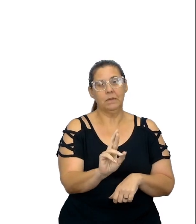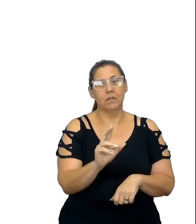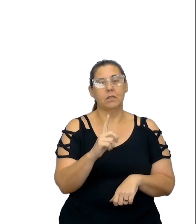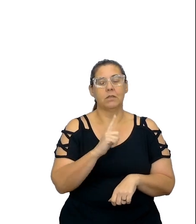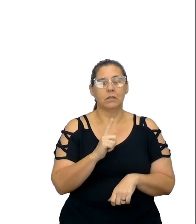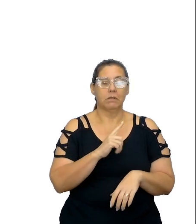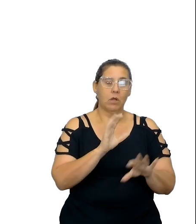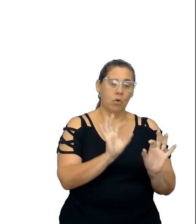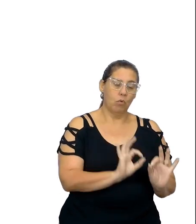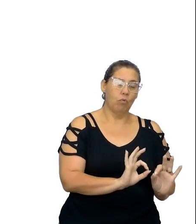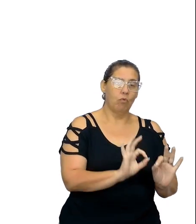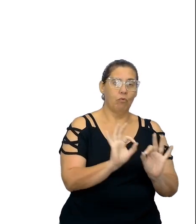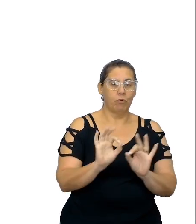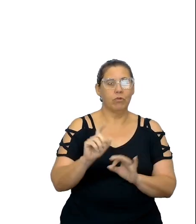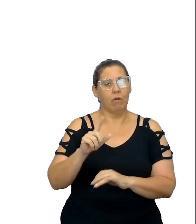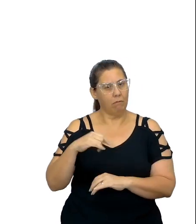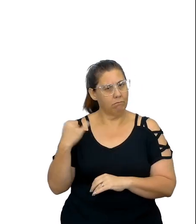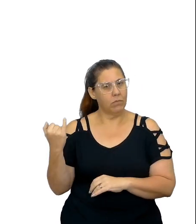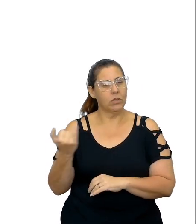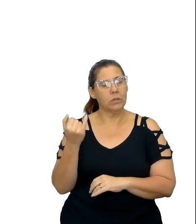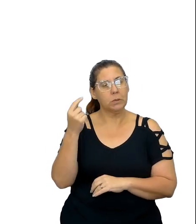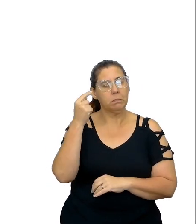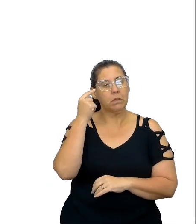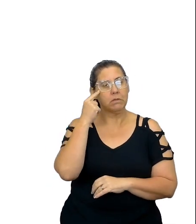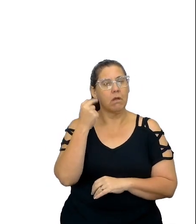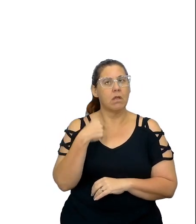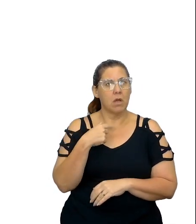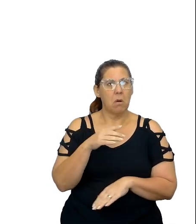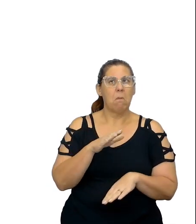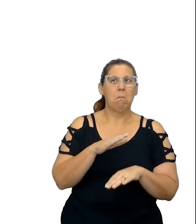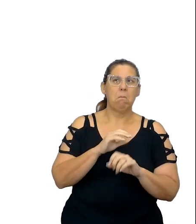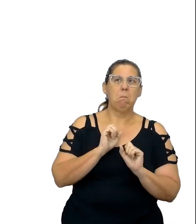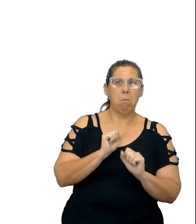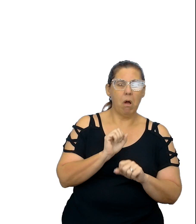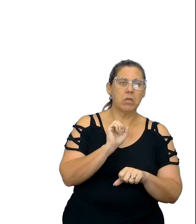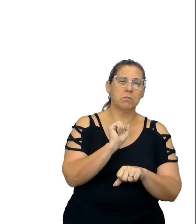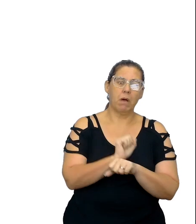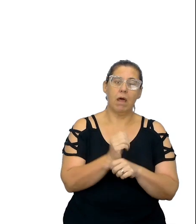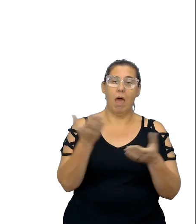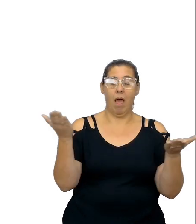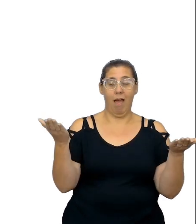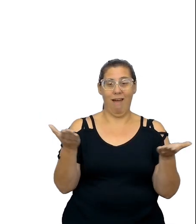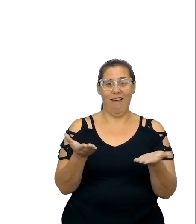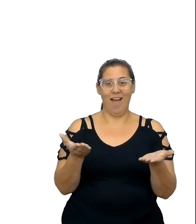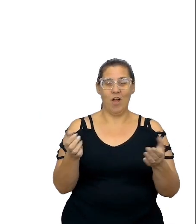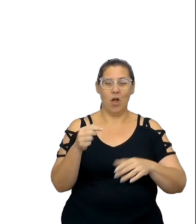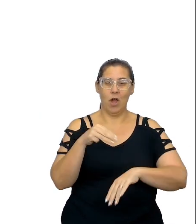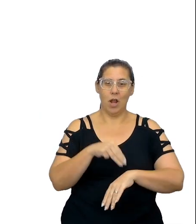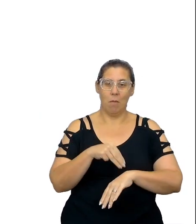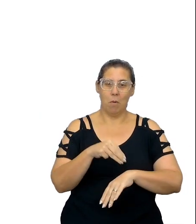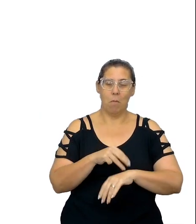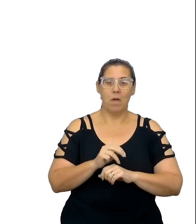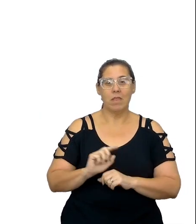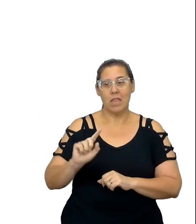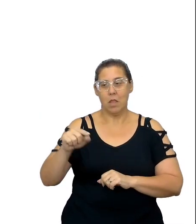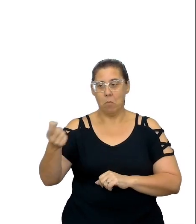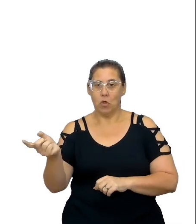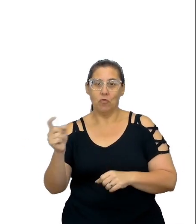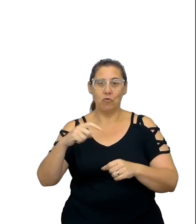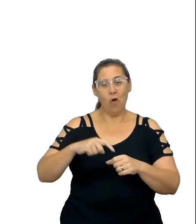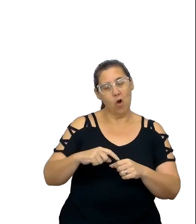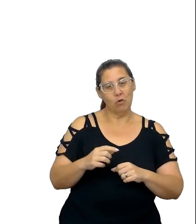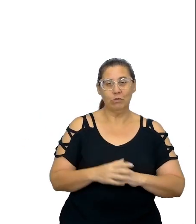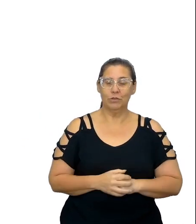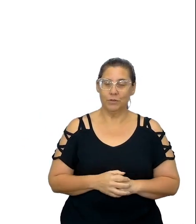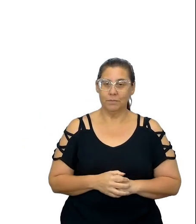um vídeo, é necessário, então, pensar, eu posso pausar agora nesse momento e posso responder, depois eu retorno,